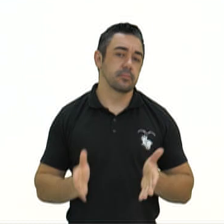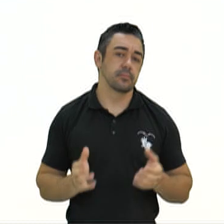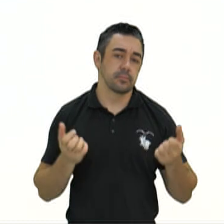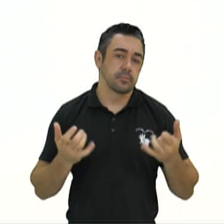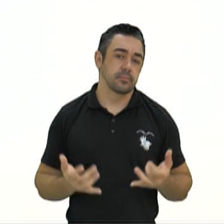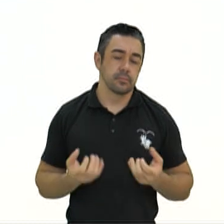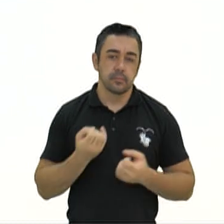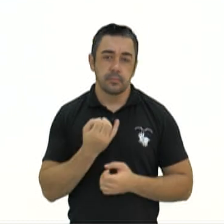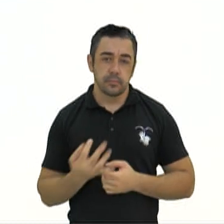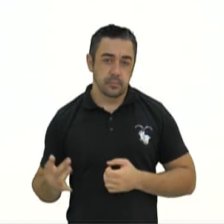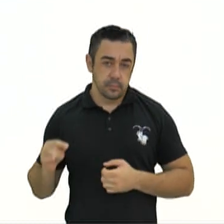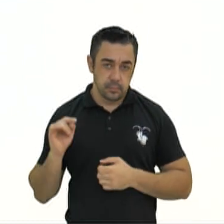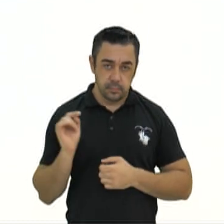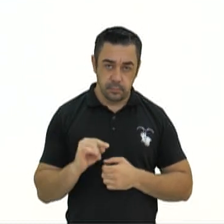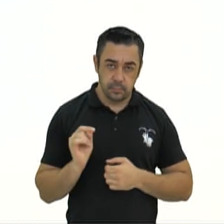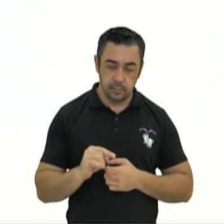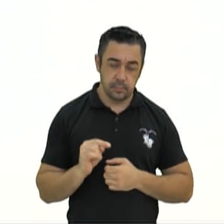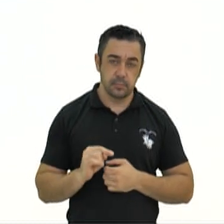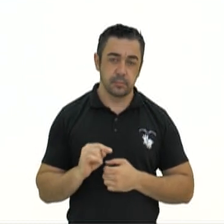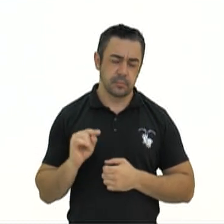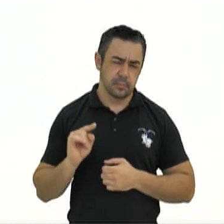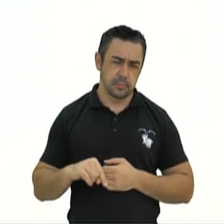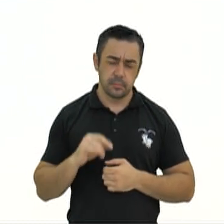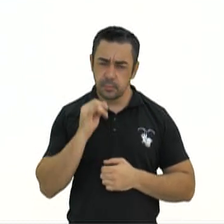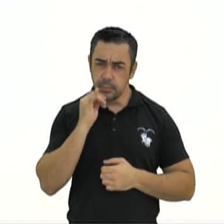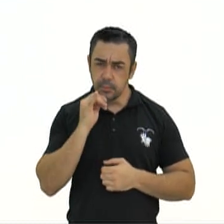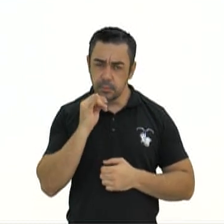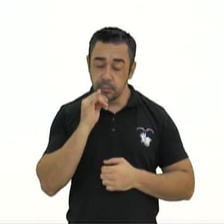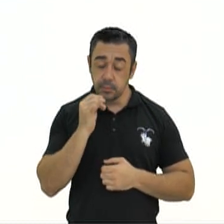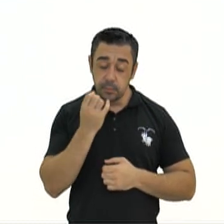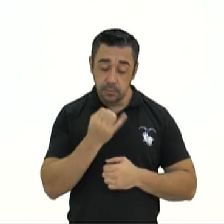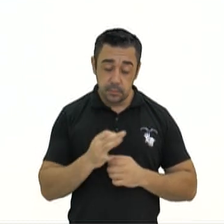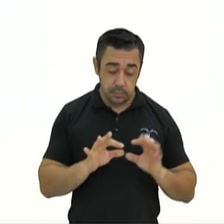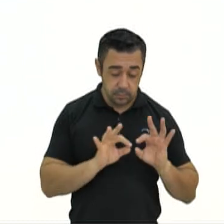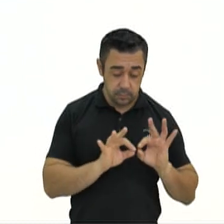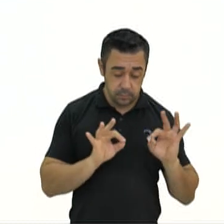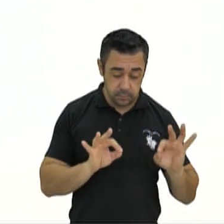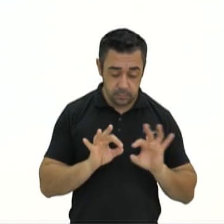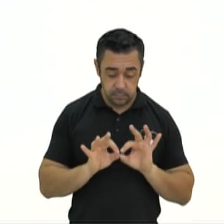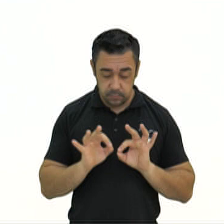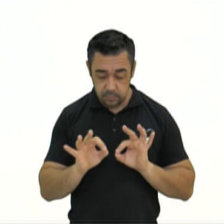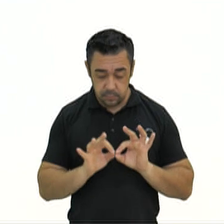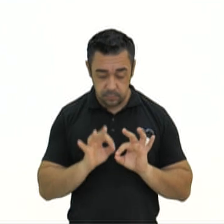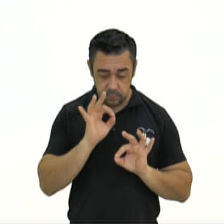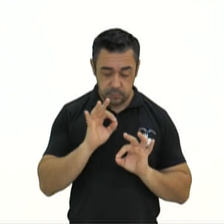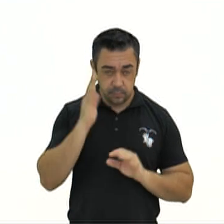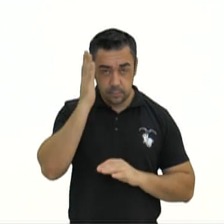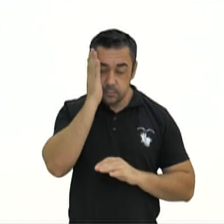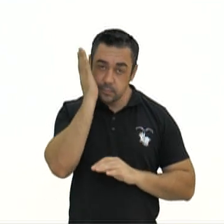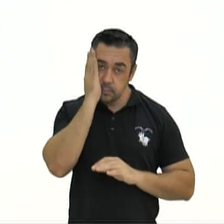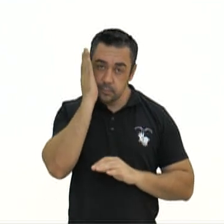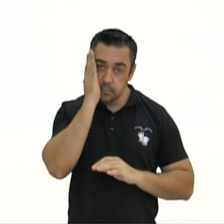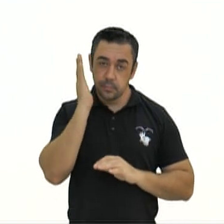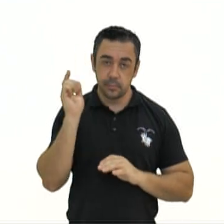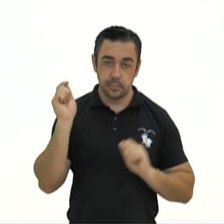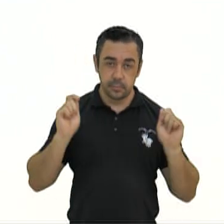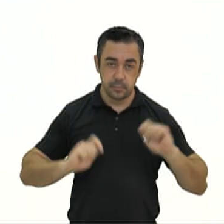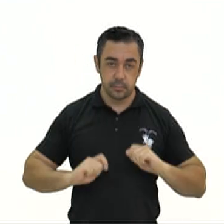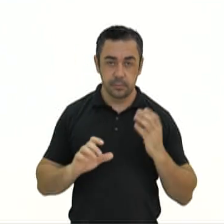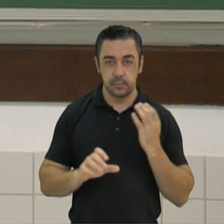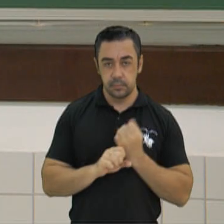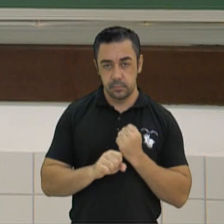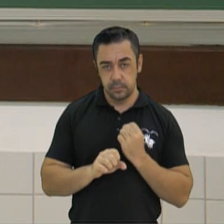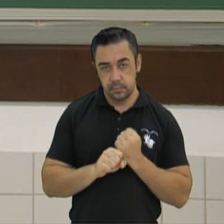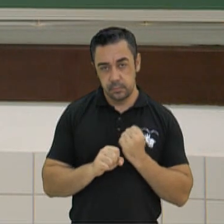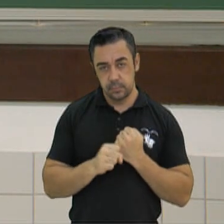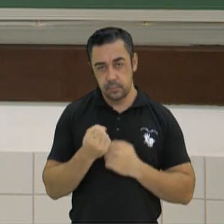encontrar a capacidade, nós temos que, quando nós temos a medida de um objeto, né, que a gente consiga calcular o volume,